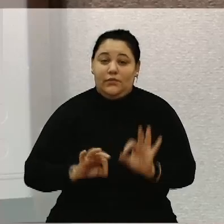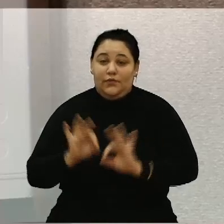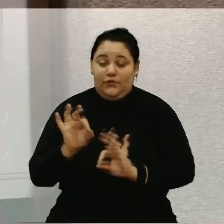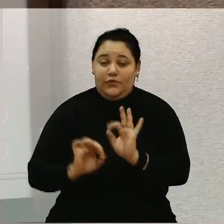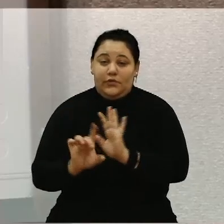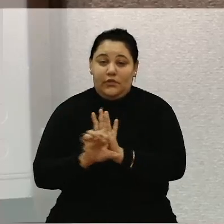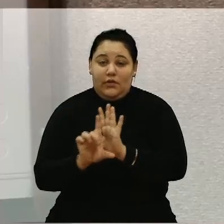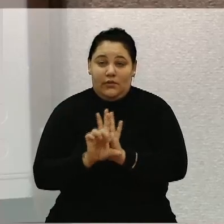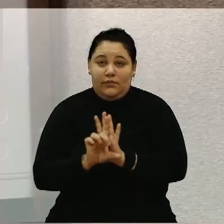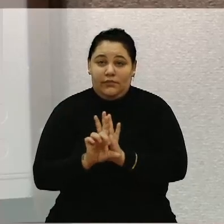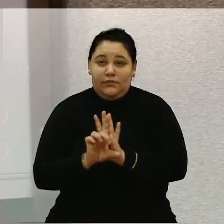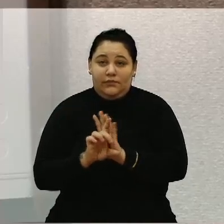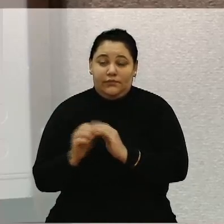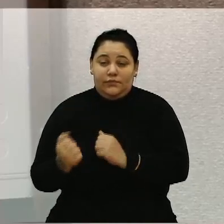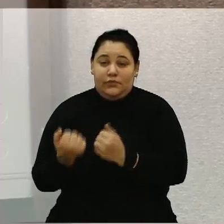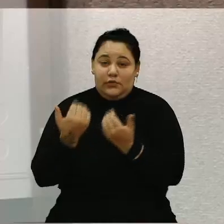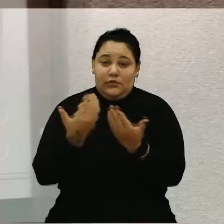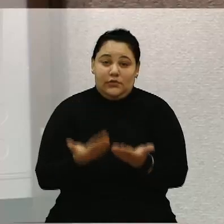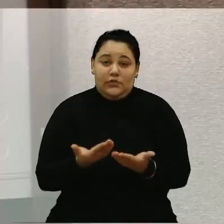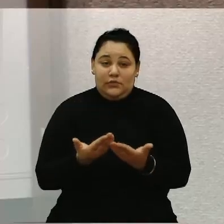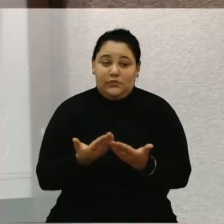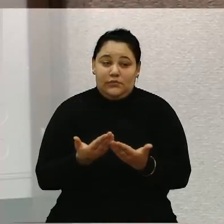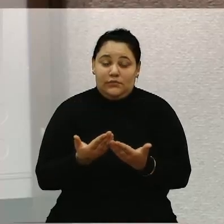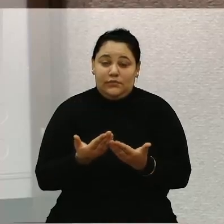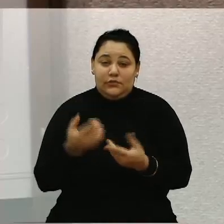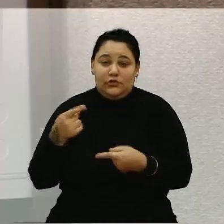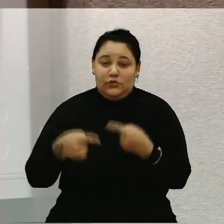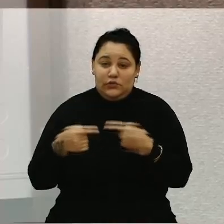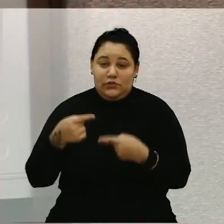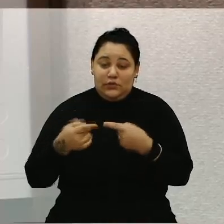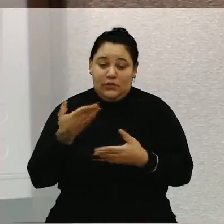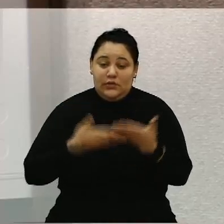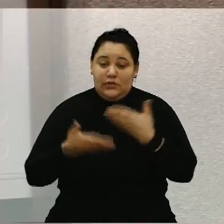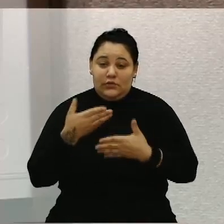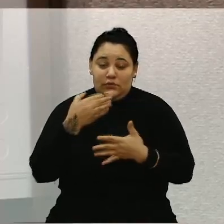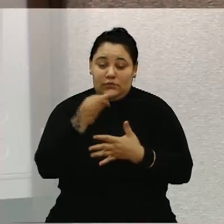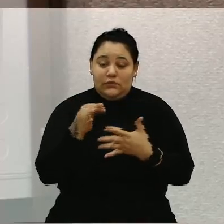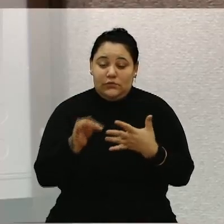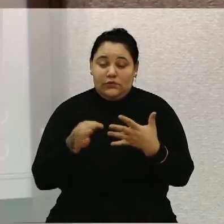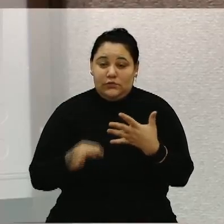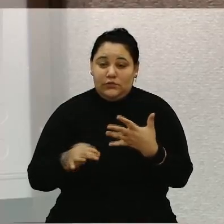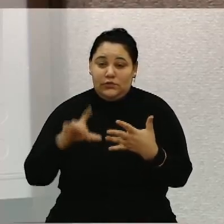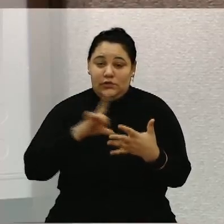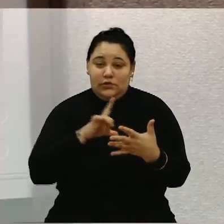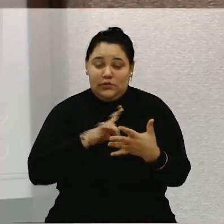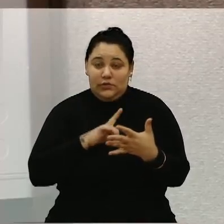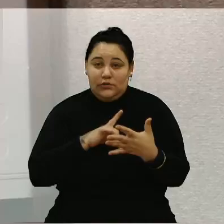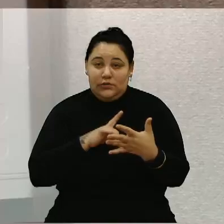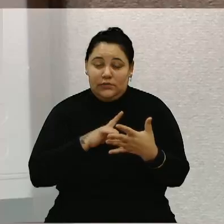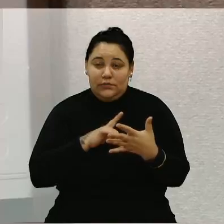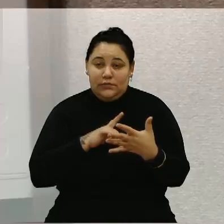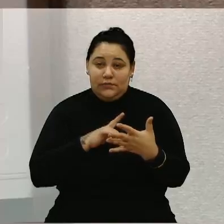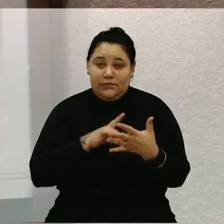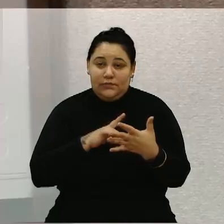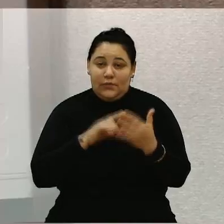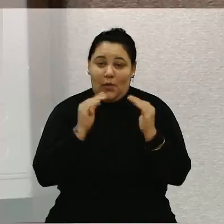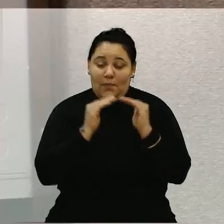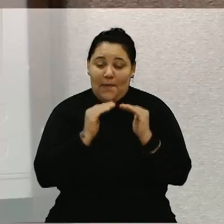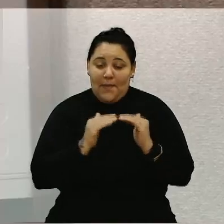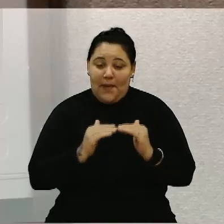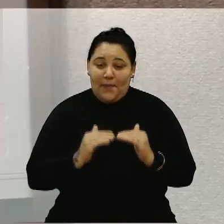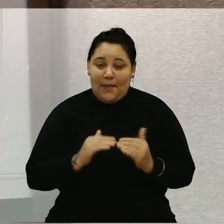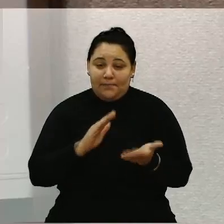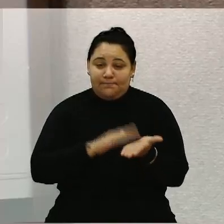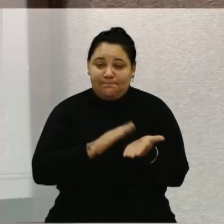lei ofertado a exame e discussão atende os requisitos e alcança cumprimento de exigências